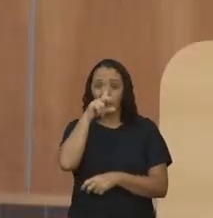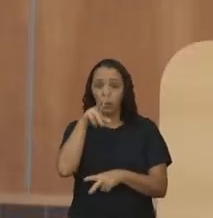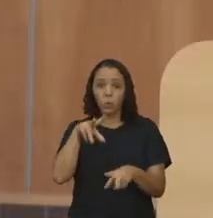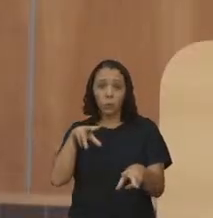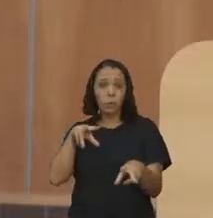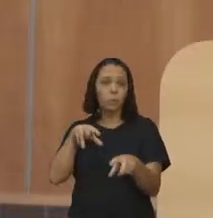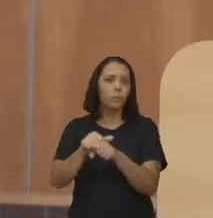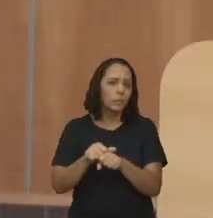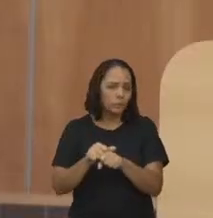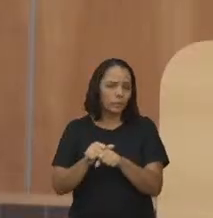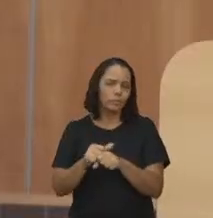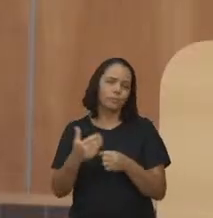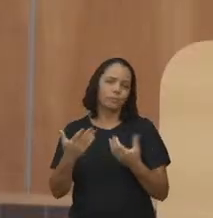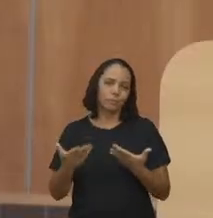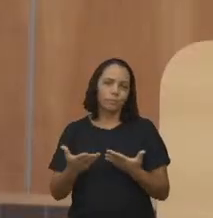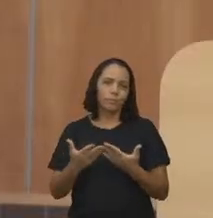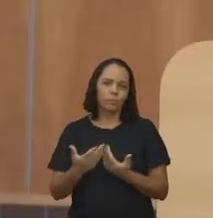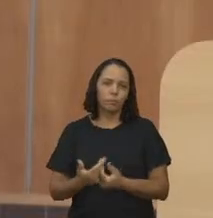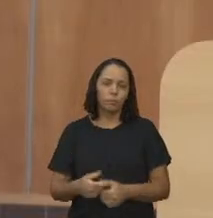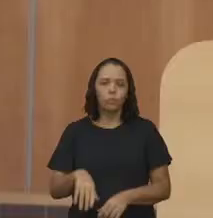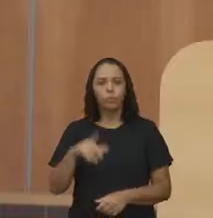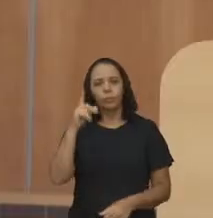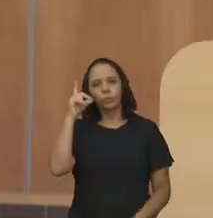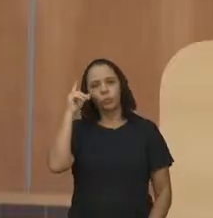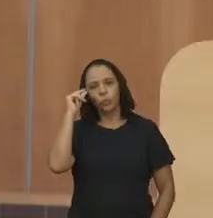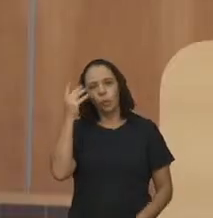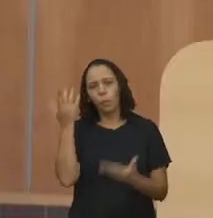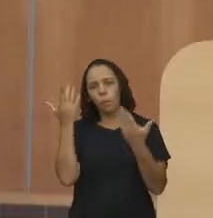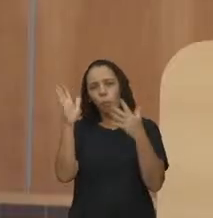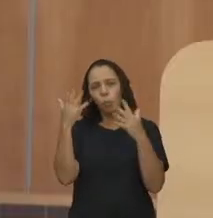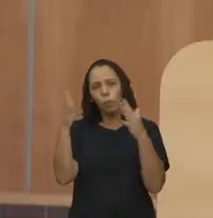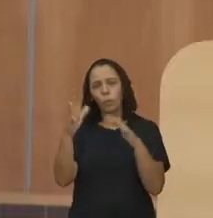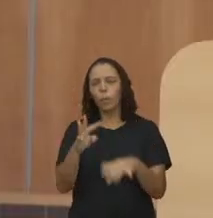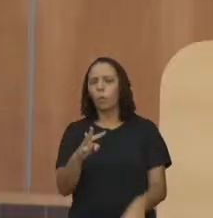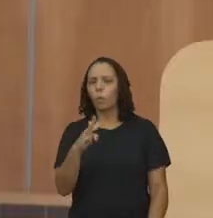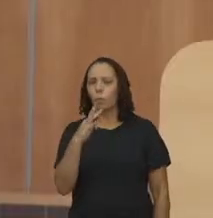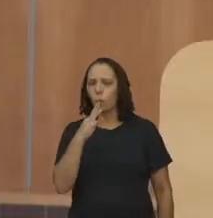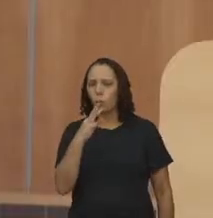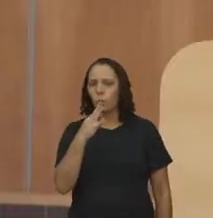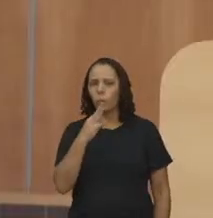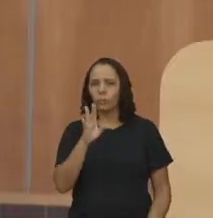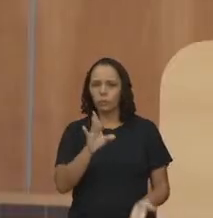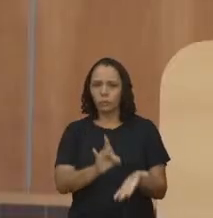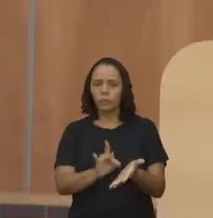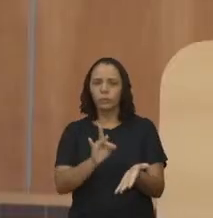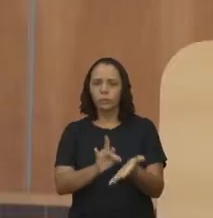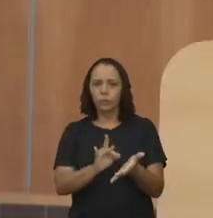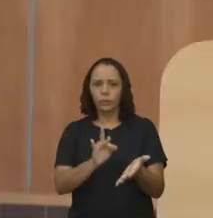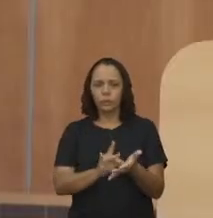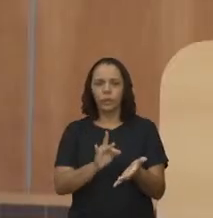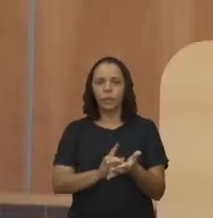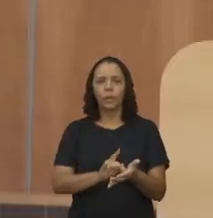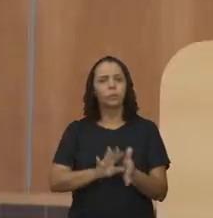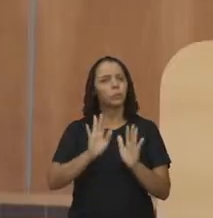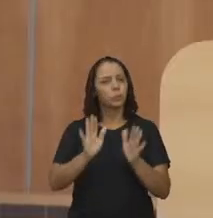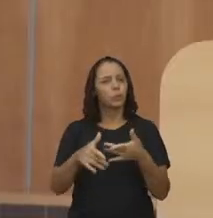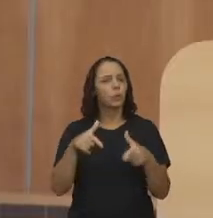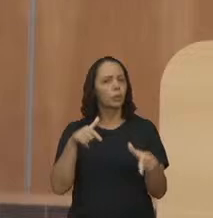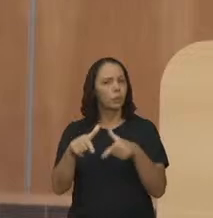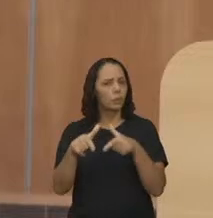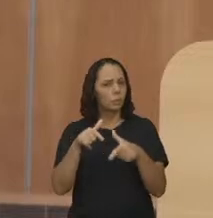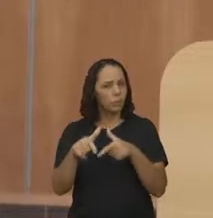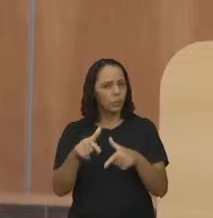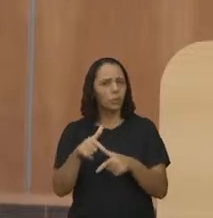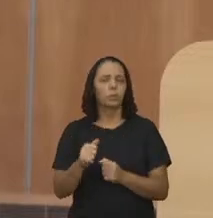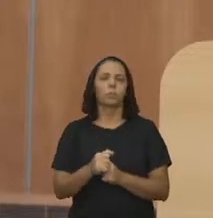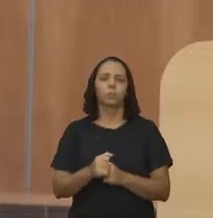assim, parabéns, Jean, você conhece totalmente, né? Está lá dentro, esteve lá, está fazendo um bom trabalho